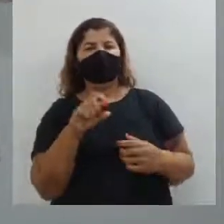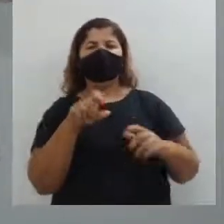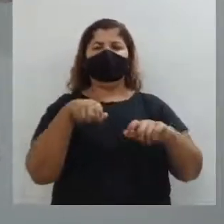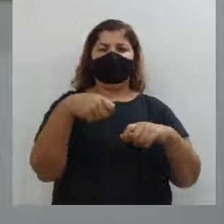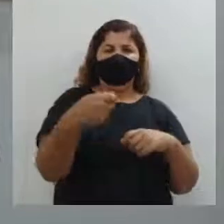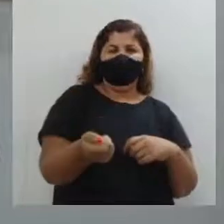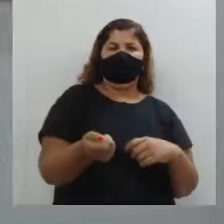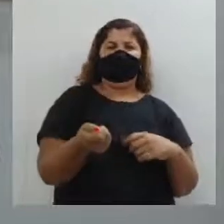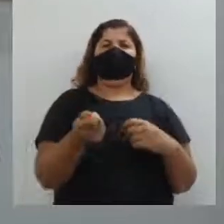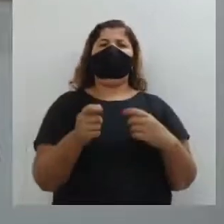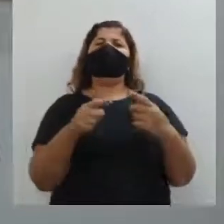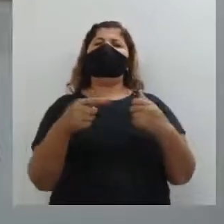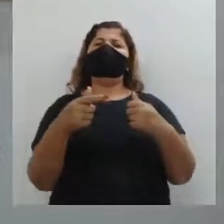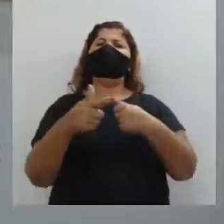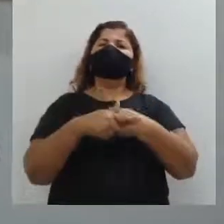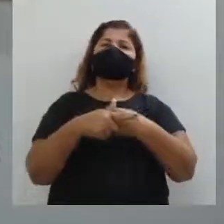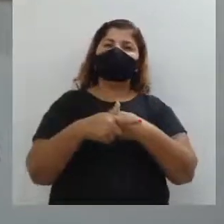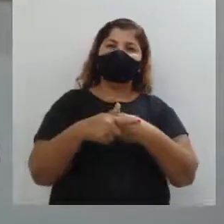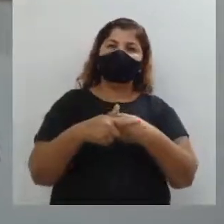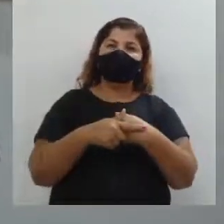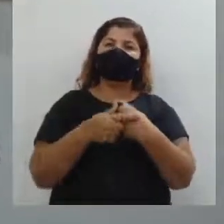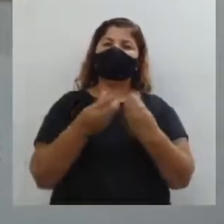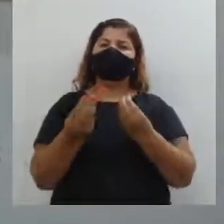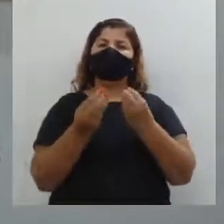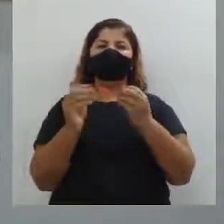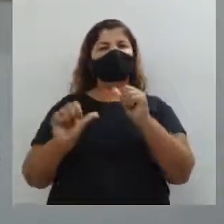ele enquanto modificador e